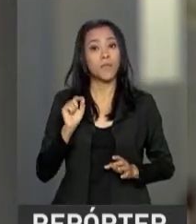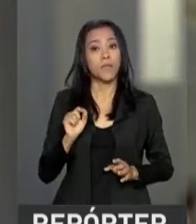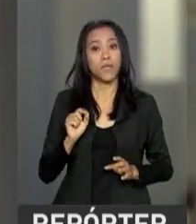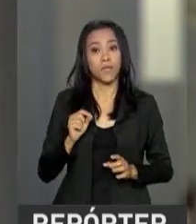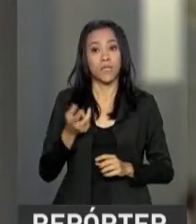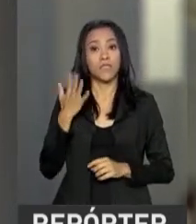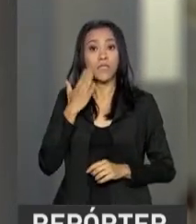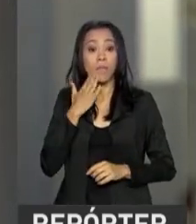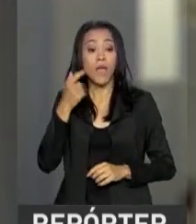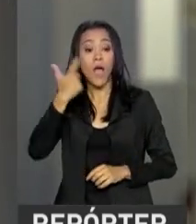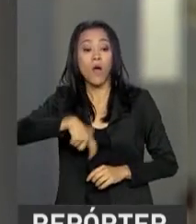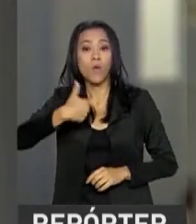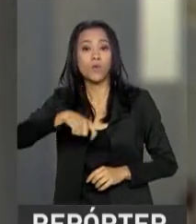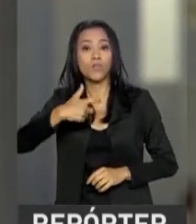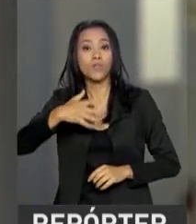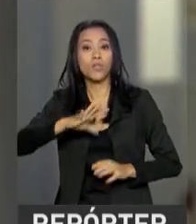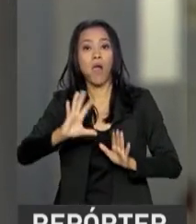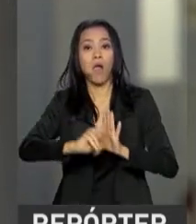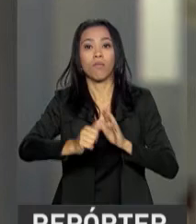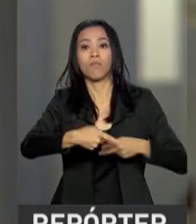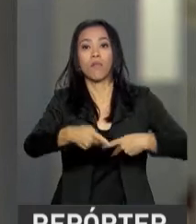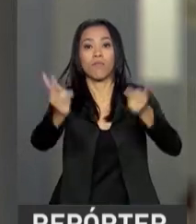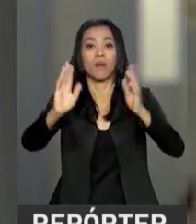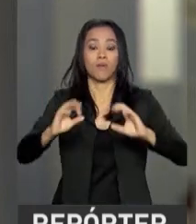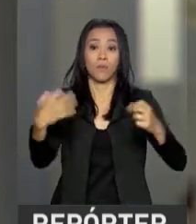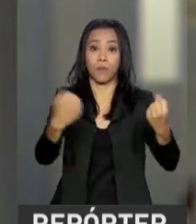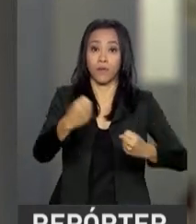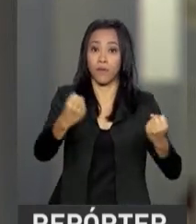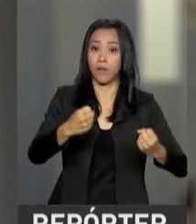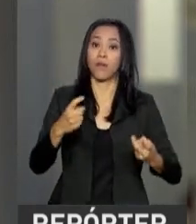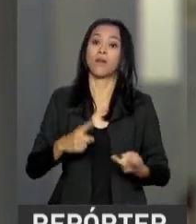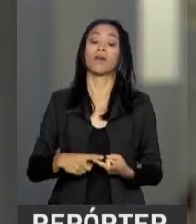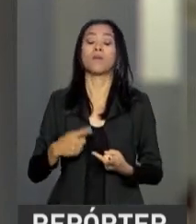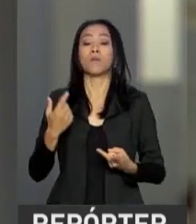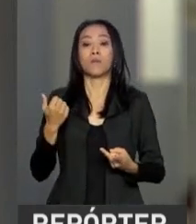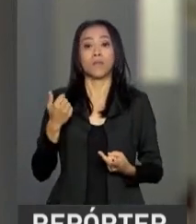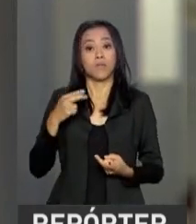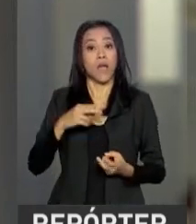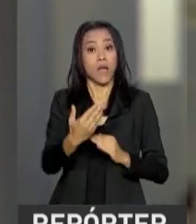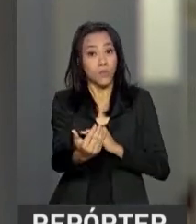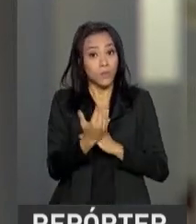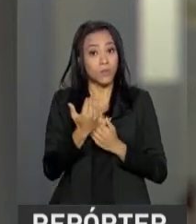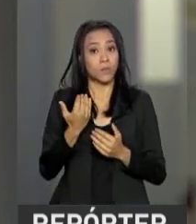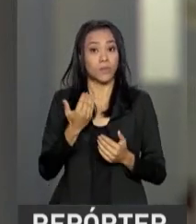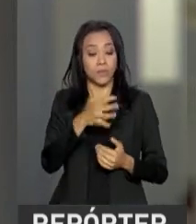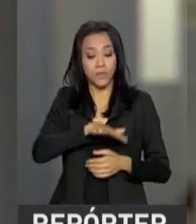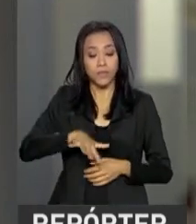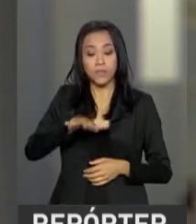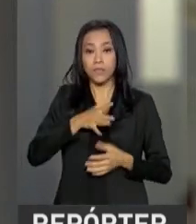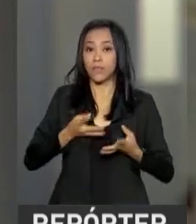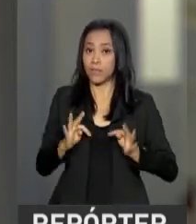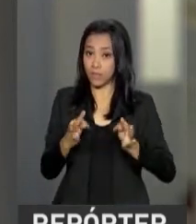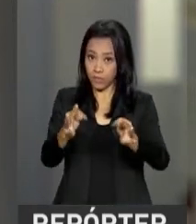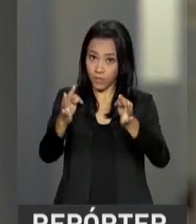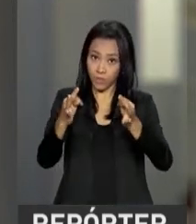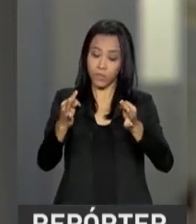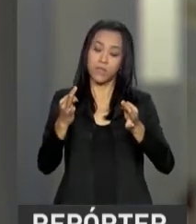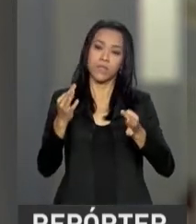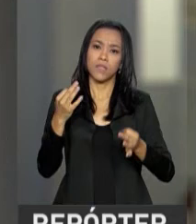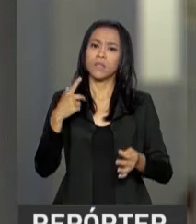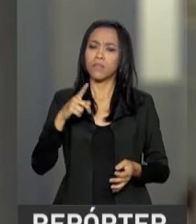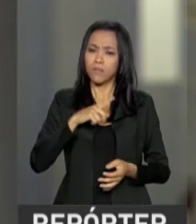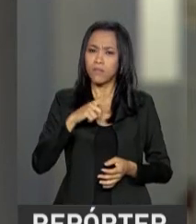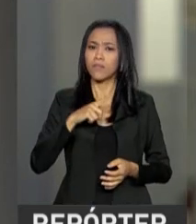treinamento permite que haja uma integração de tecnologias nesse modelo de placa que além de todas essas